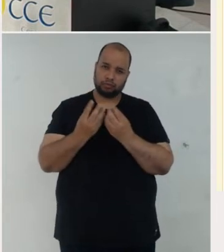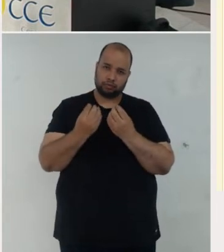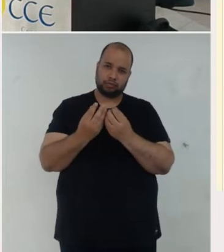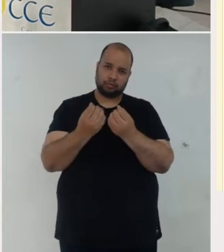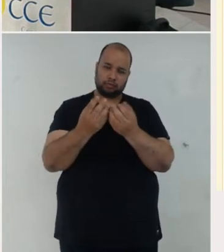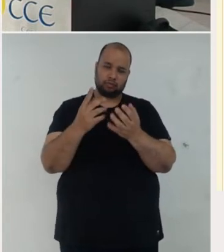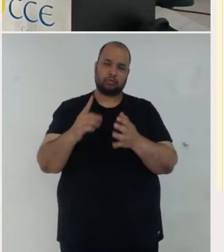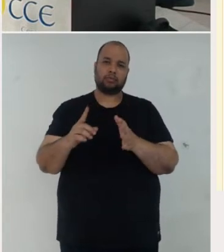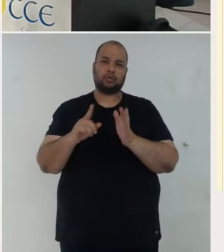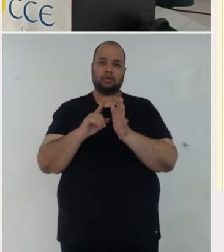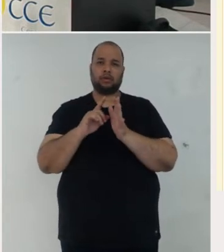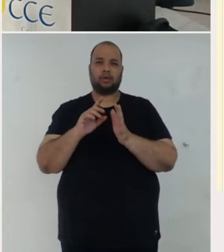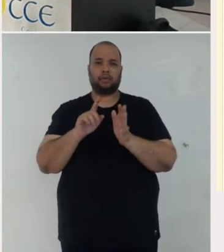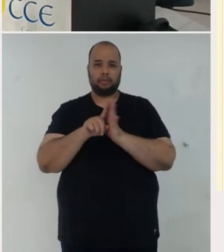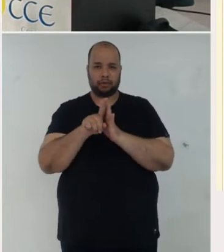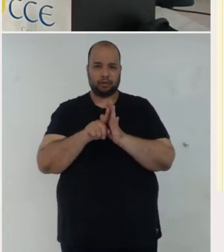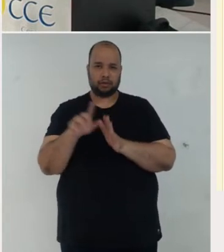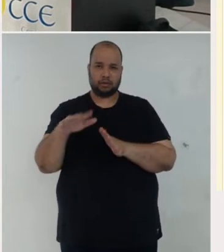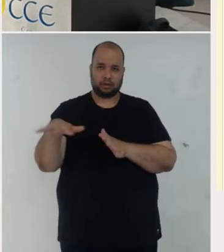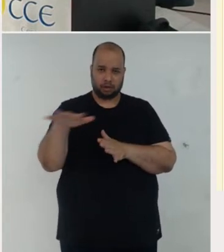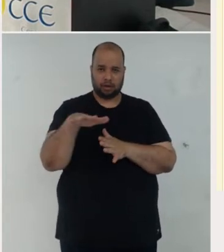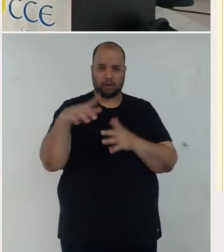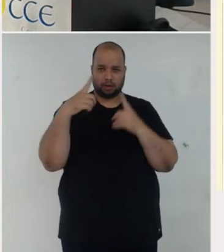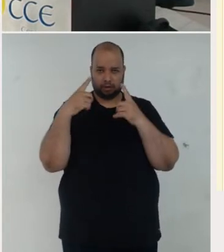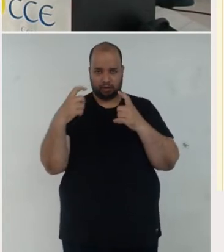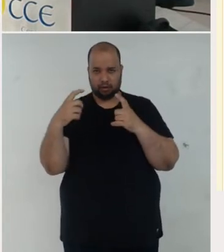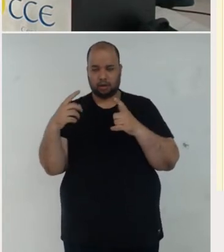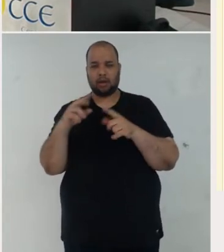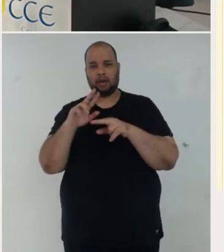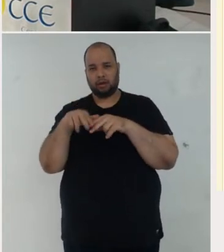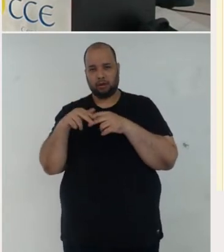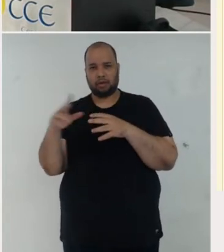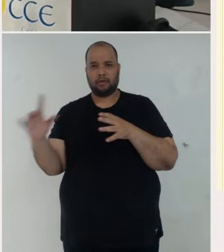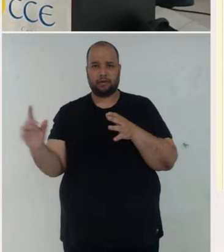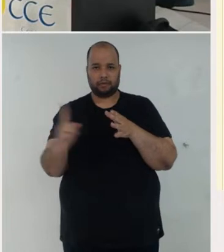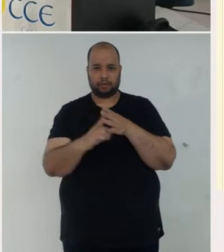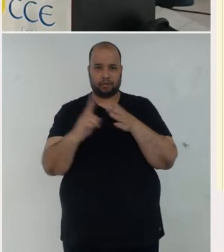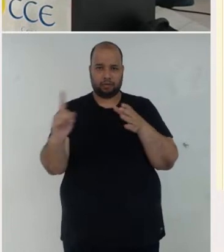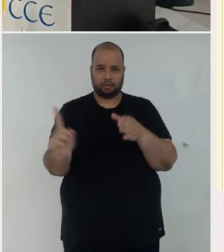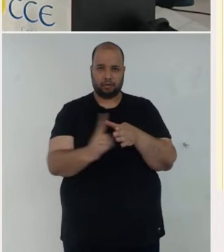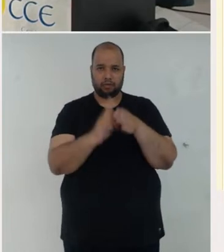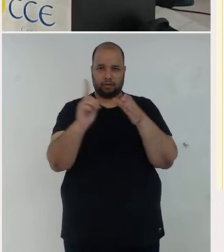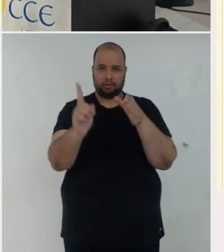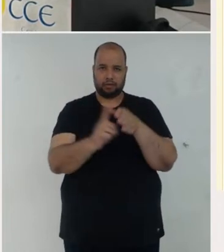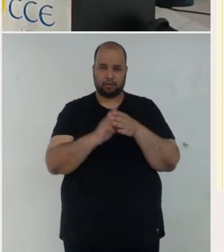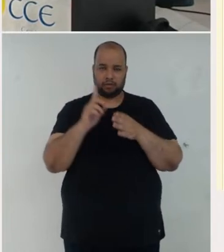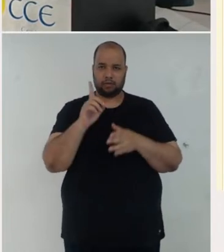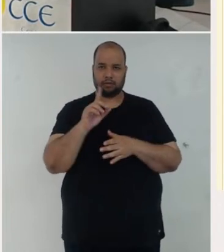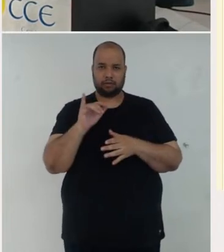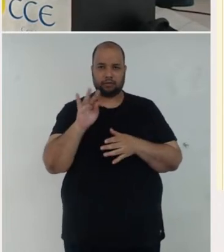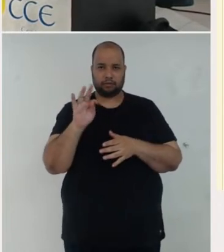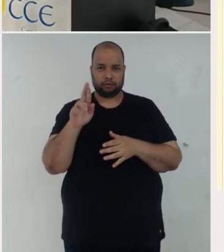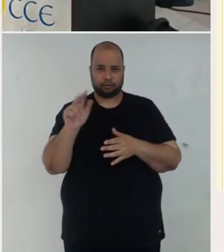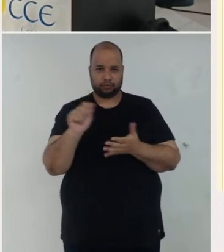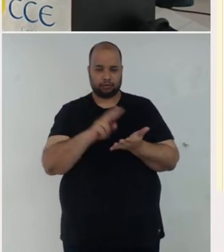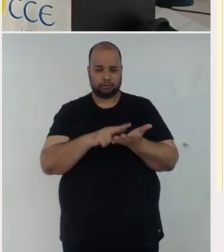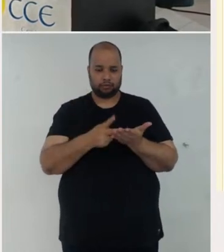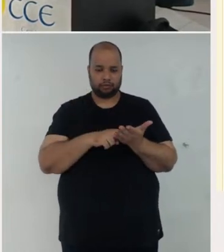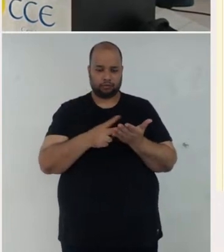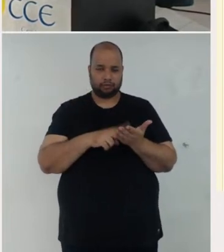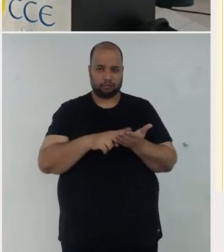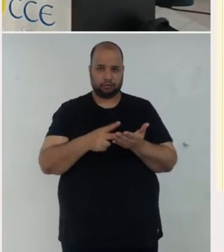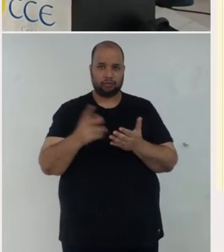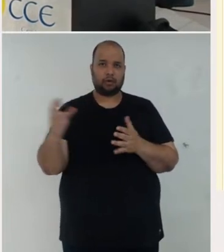estão produzindo pesquisa na sua área de interesse. Né? E aí eles trabalham com o tradutor tal e fazem o verbete.